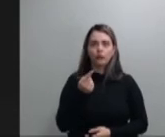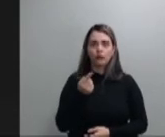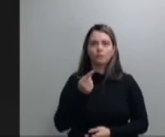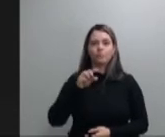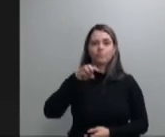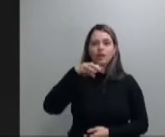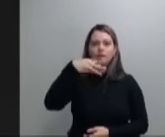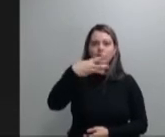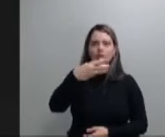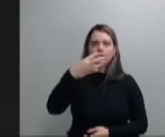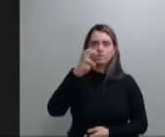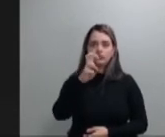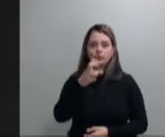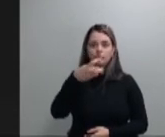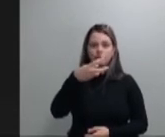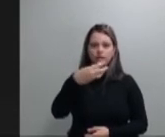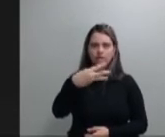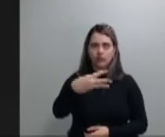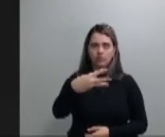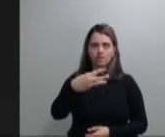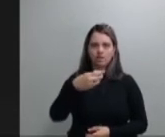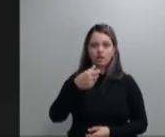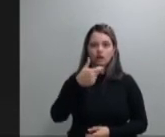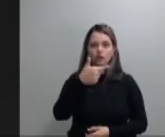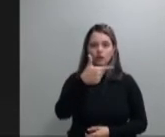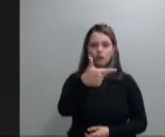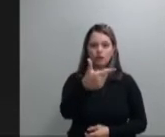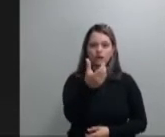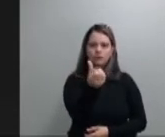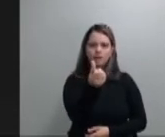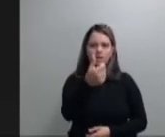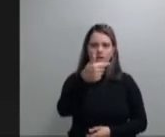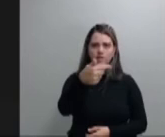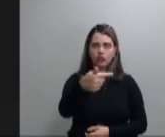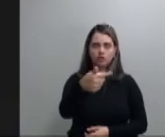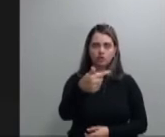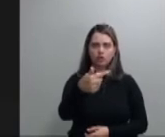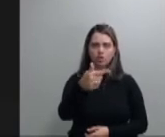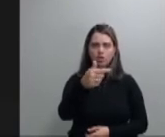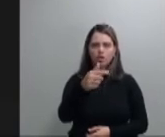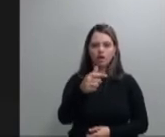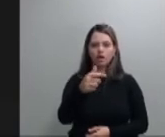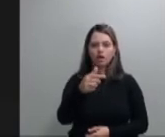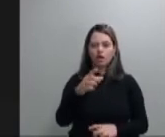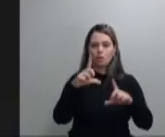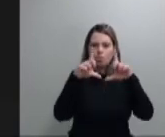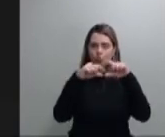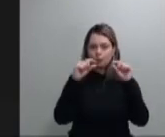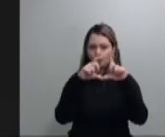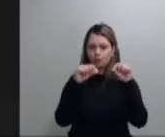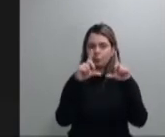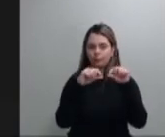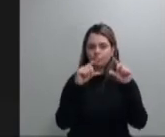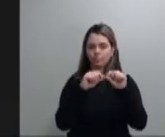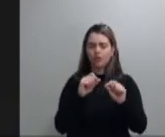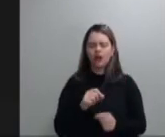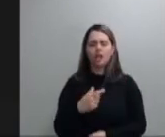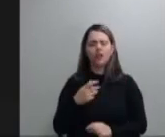o outro também para ser chamado que parece que a mesma matéria não é isso 1 milhão 350 deixa eu só conferir aqui